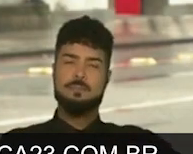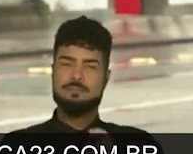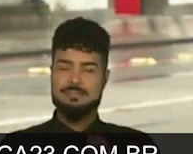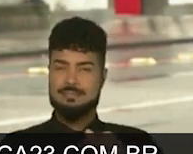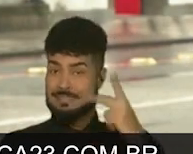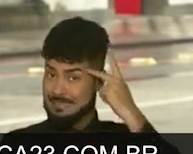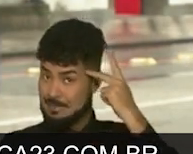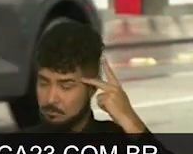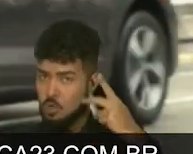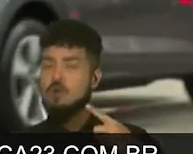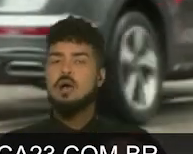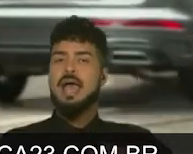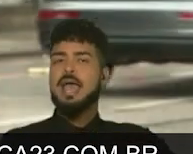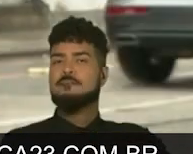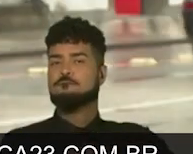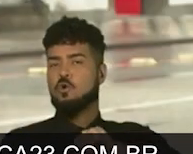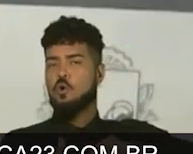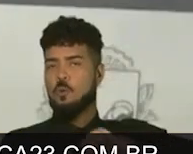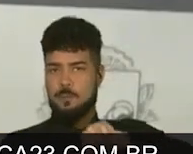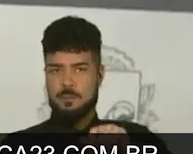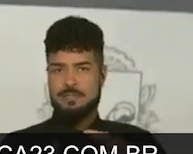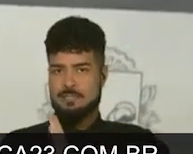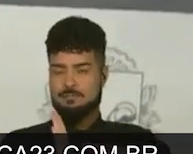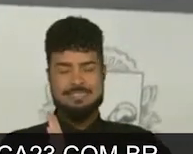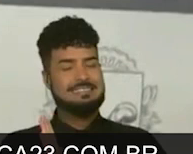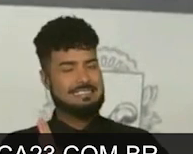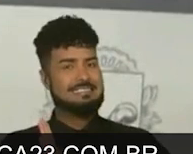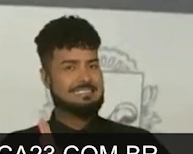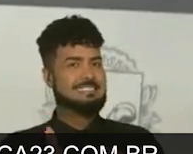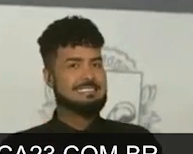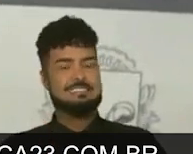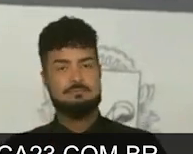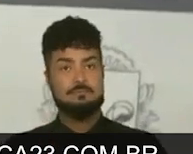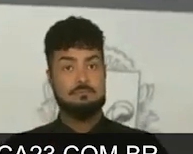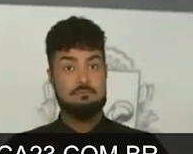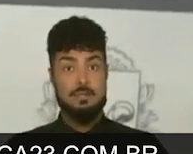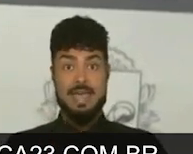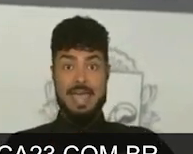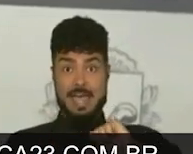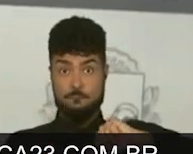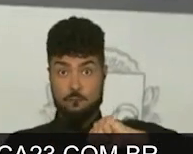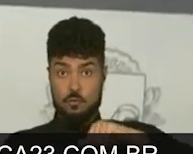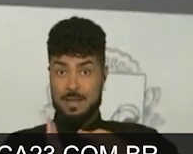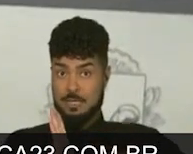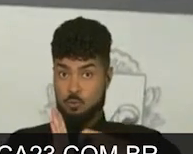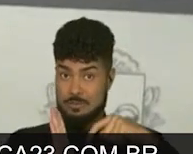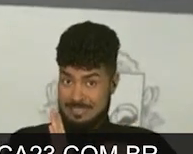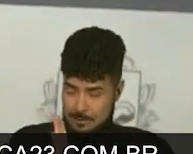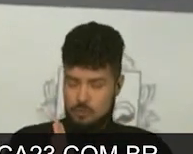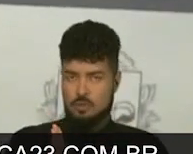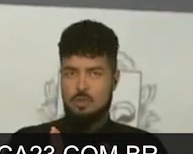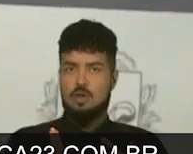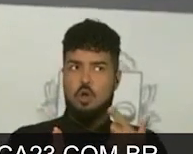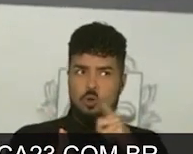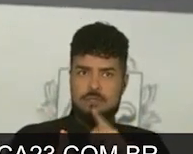reforma tributária é necessária. Uma reforma tributária que realmente simplifique, ela é desejável.